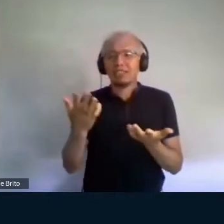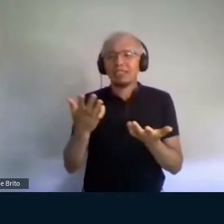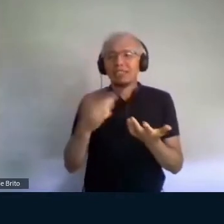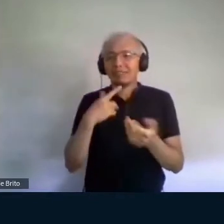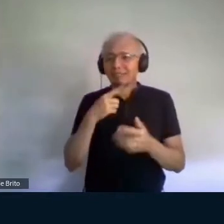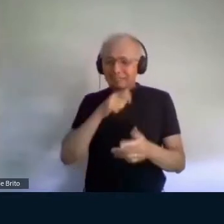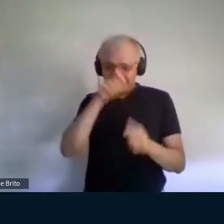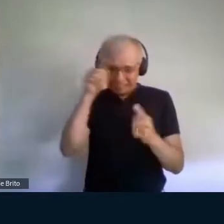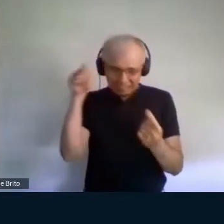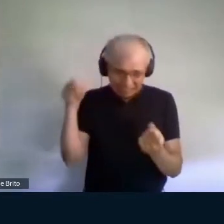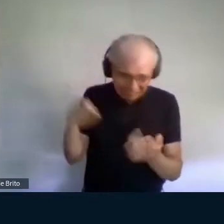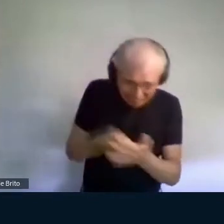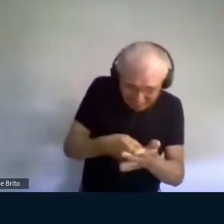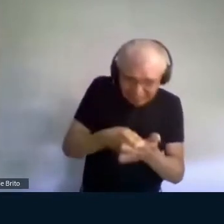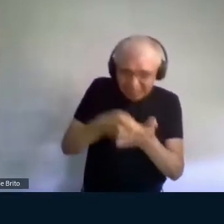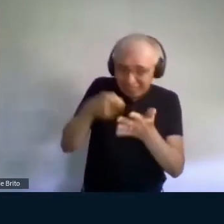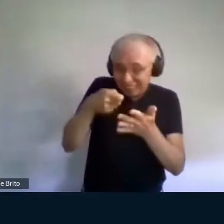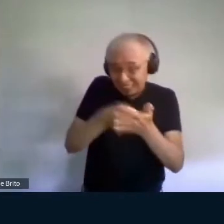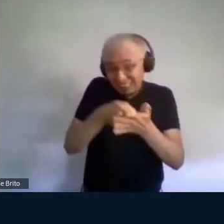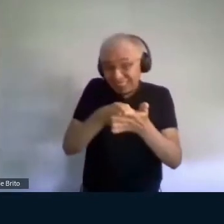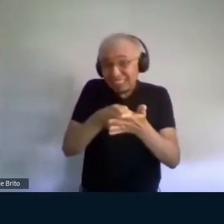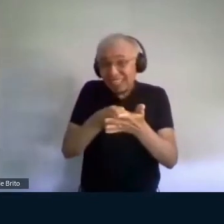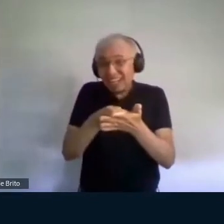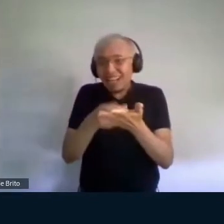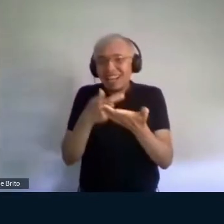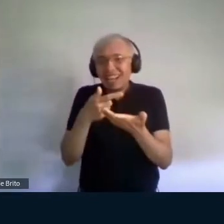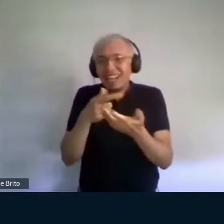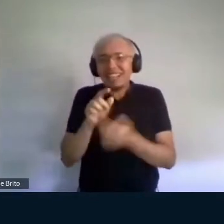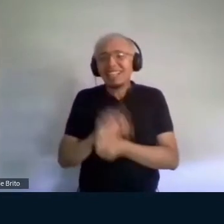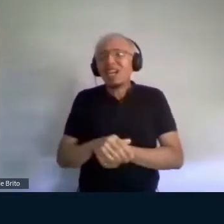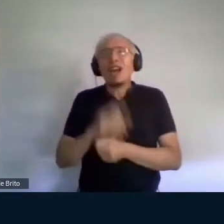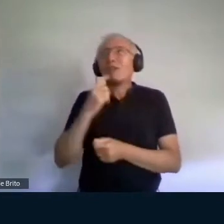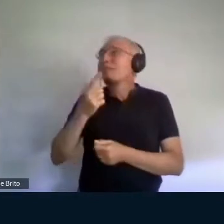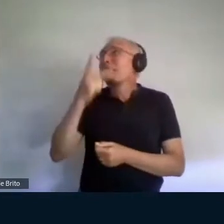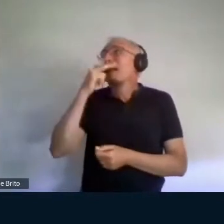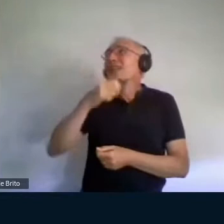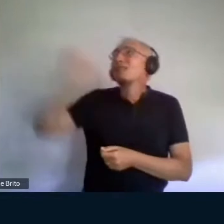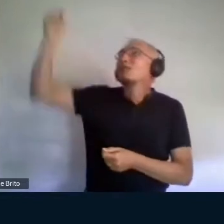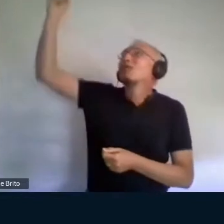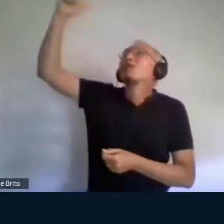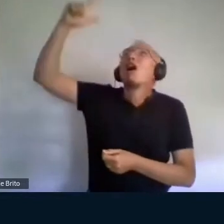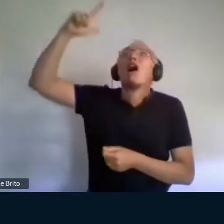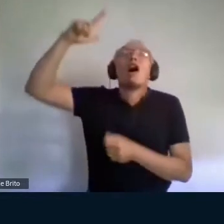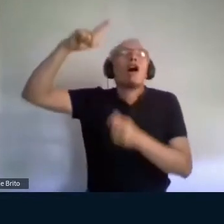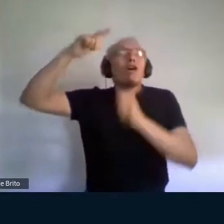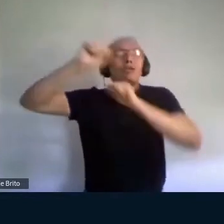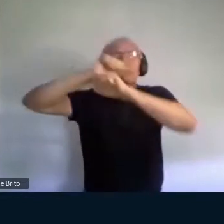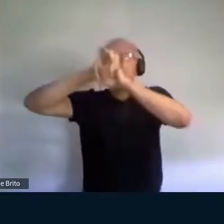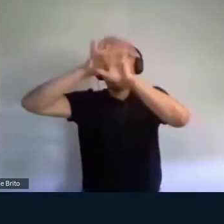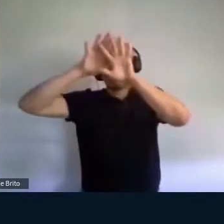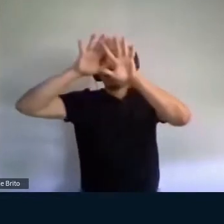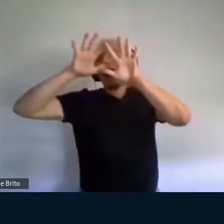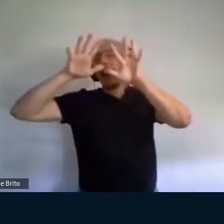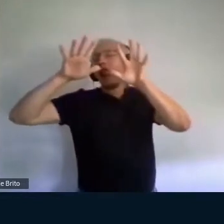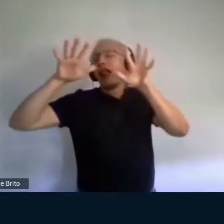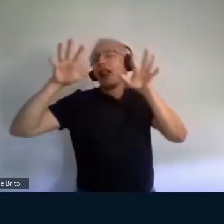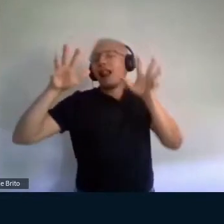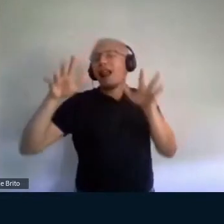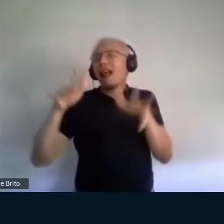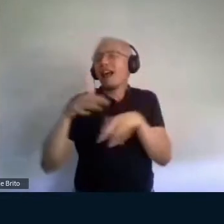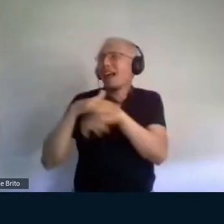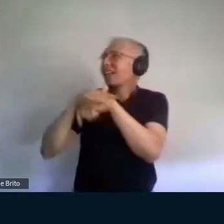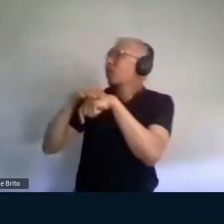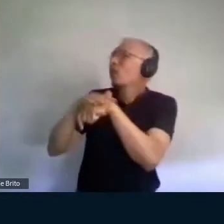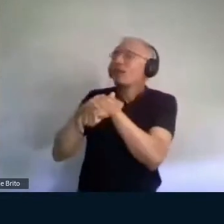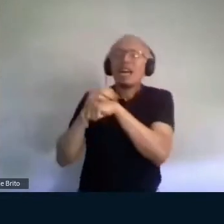determinada. E é um sol que brilha na sala de aula, é um sol que brilha nas conversas que a